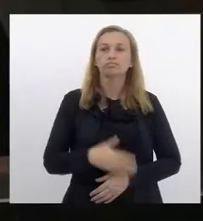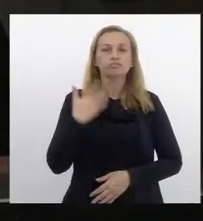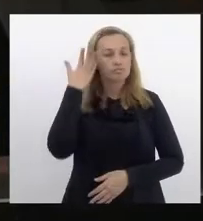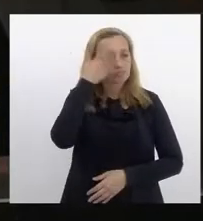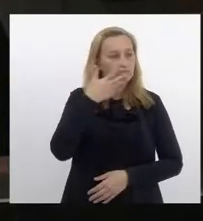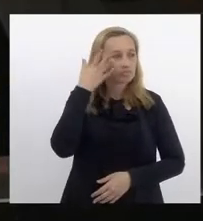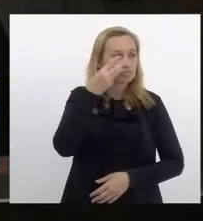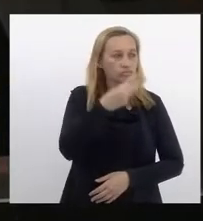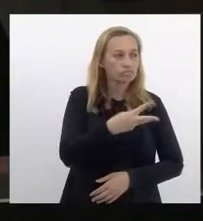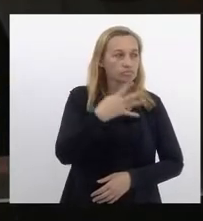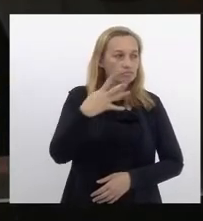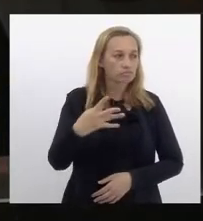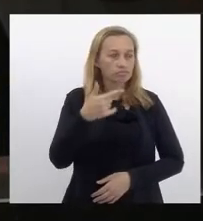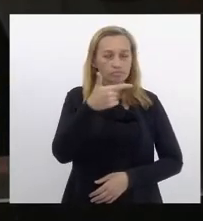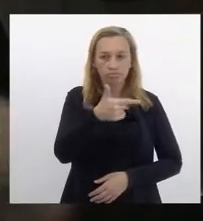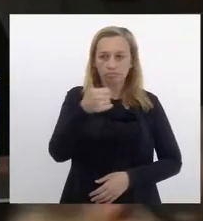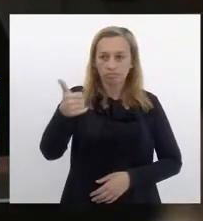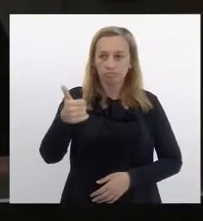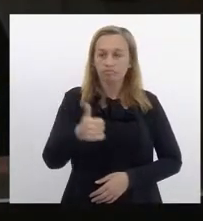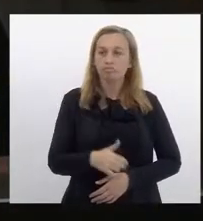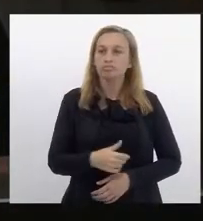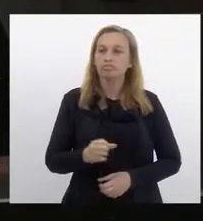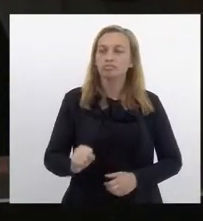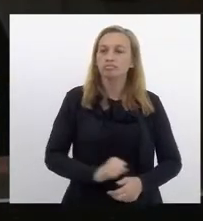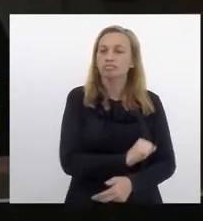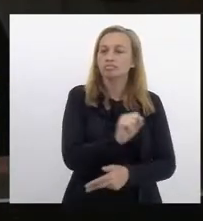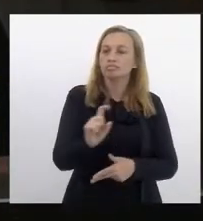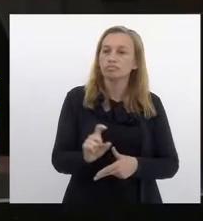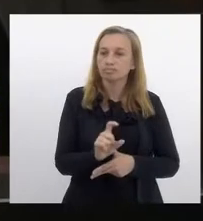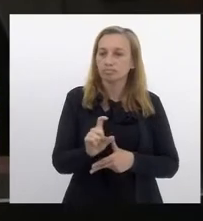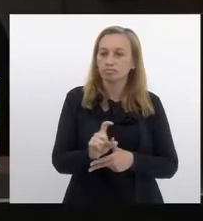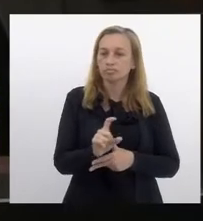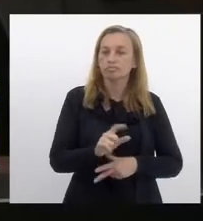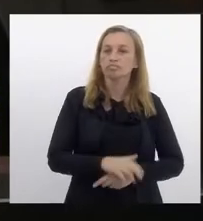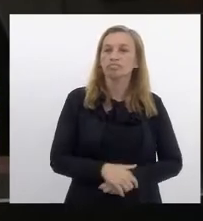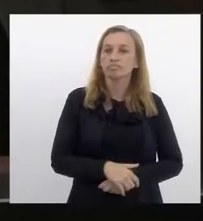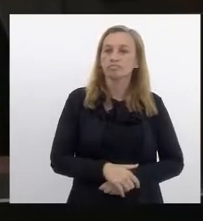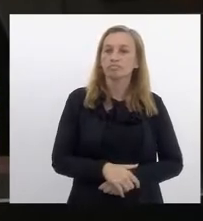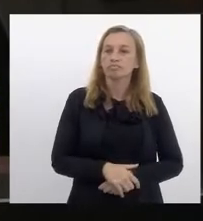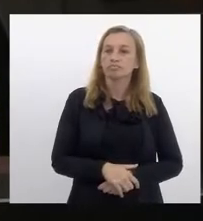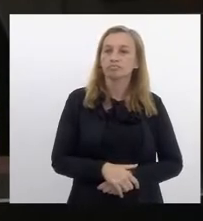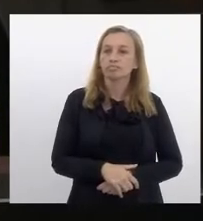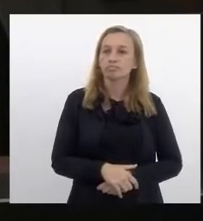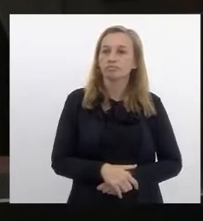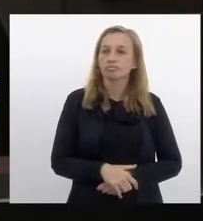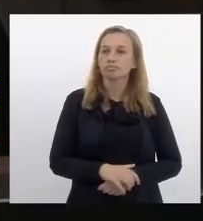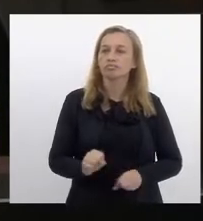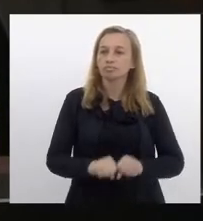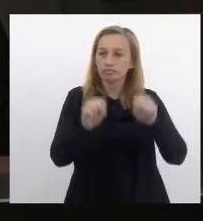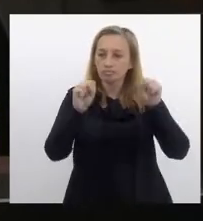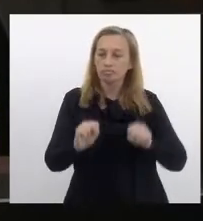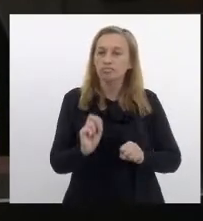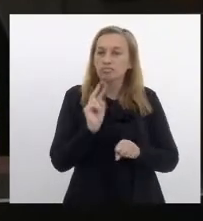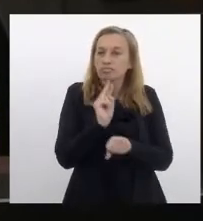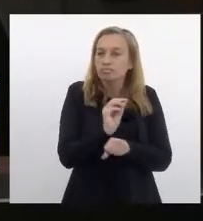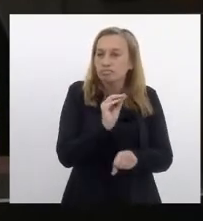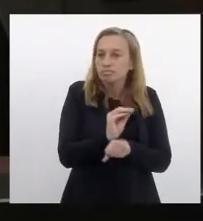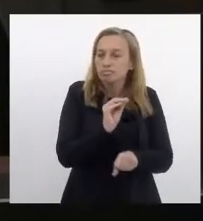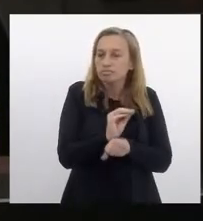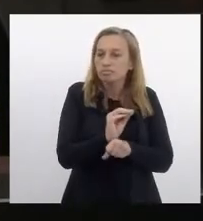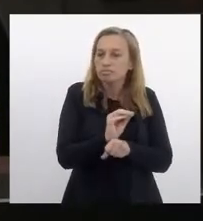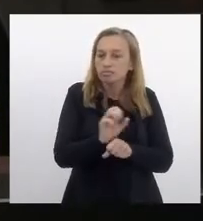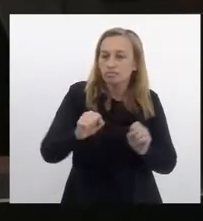mensagem 34 de 21 do Poder Executivo, que dispõe sobre o sistema de proteção